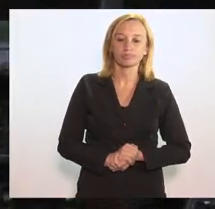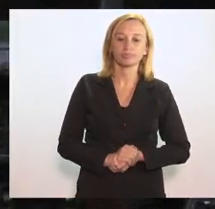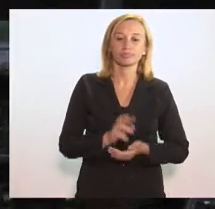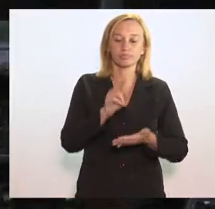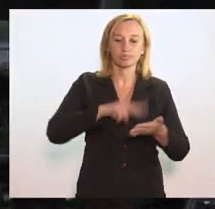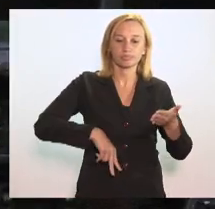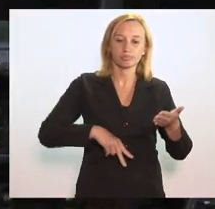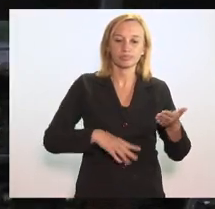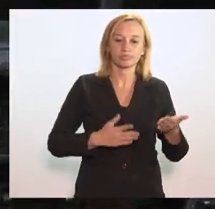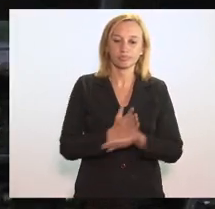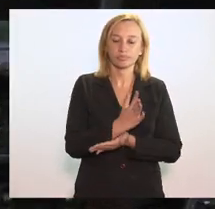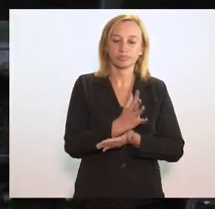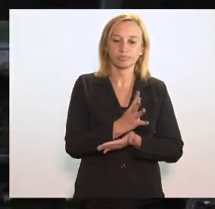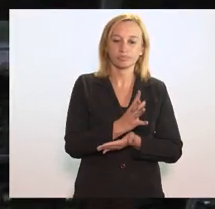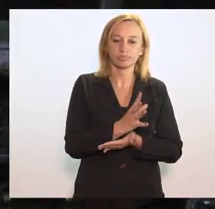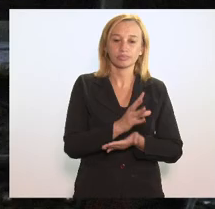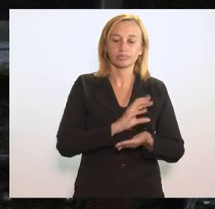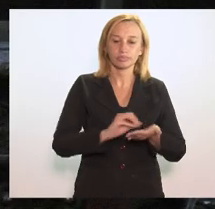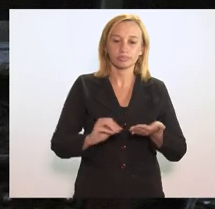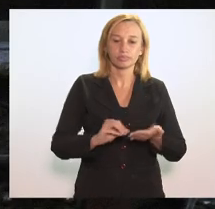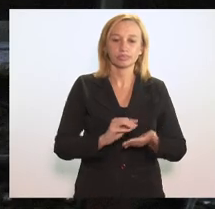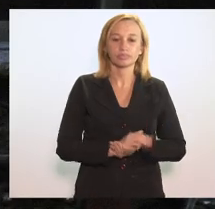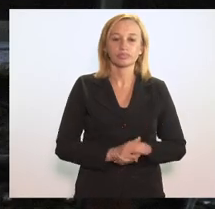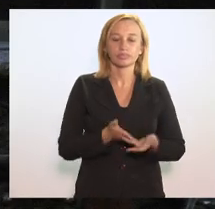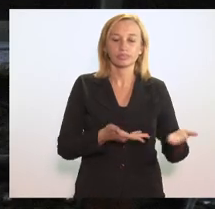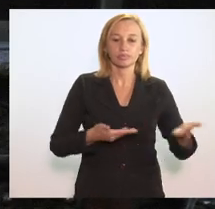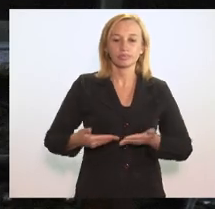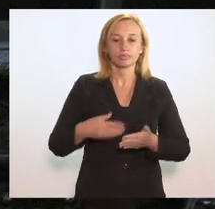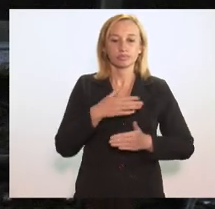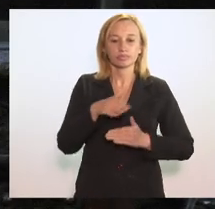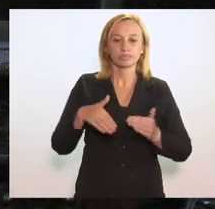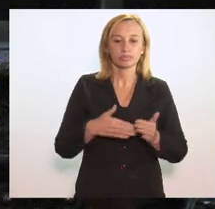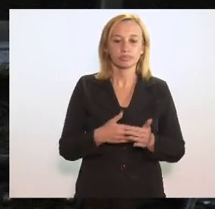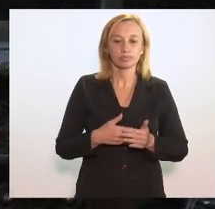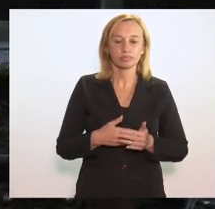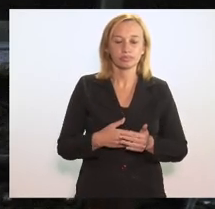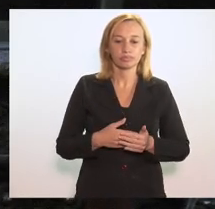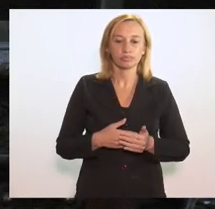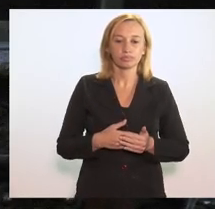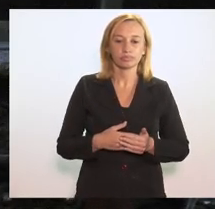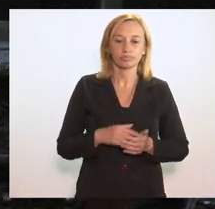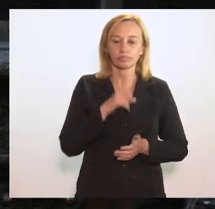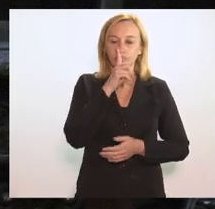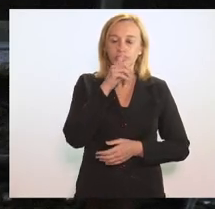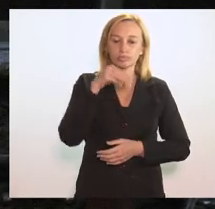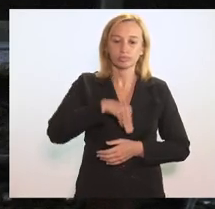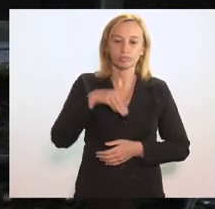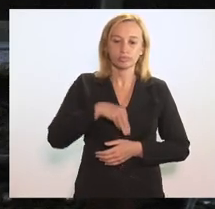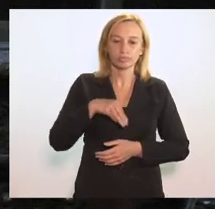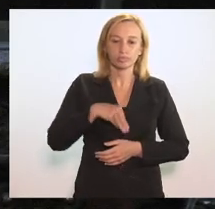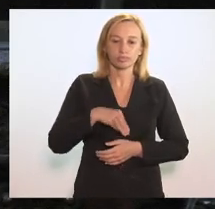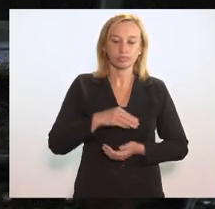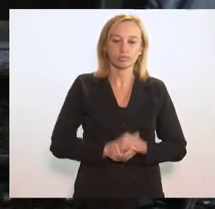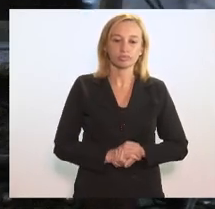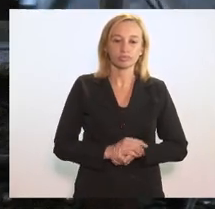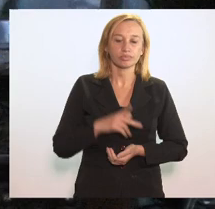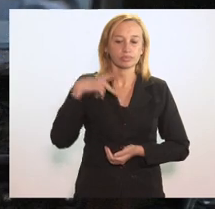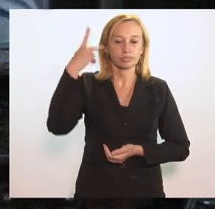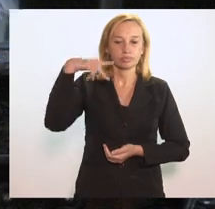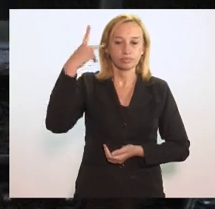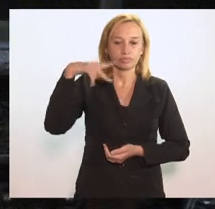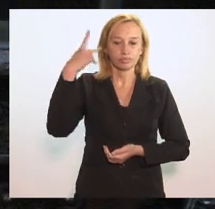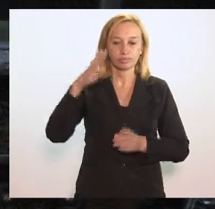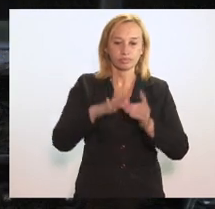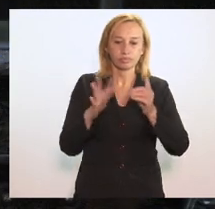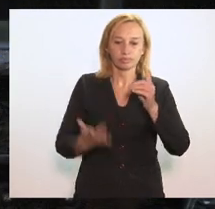Lida e aprovada a ata, a presidência convida a todos para que de pé possamos fazer um minuto de silêncio em homenagem ao vereador e